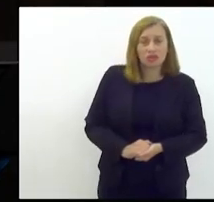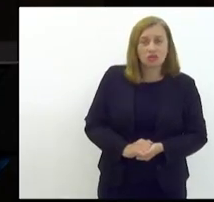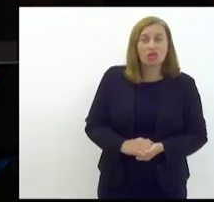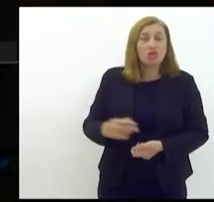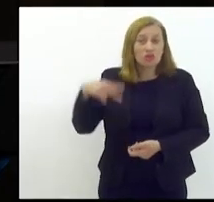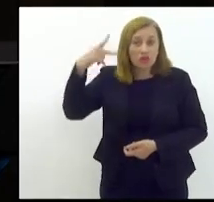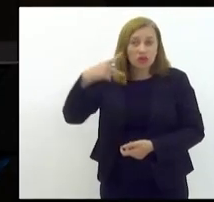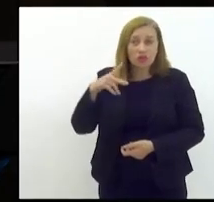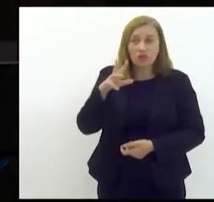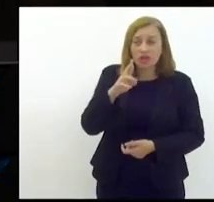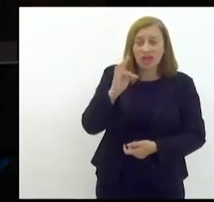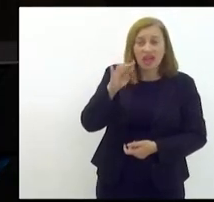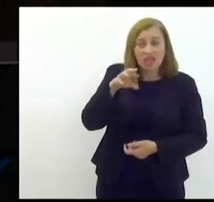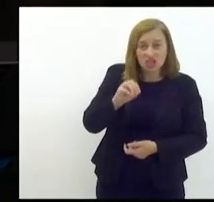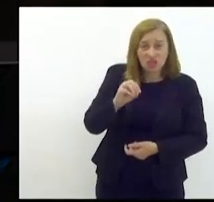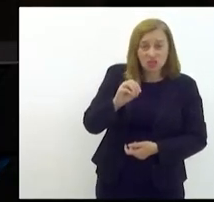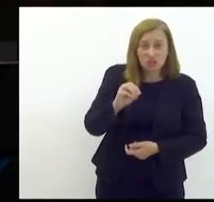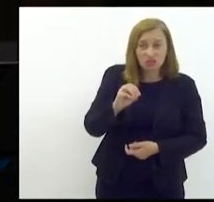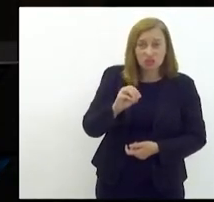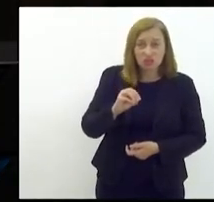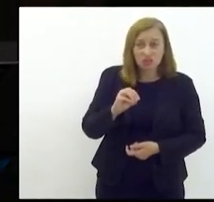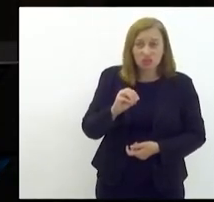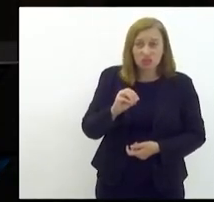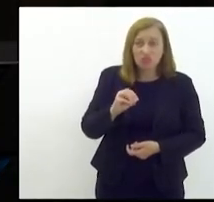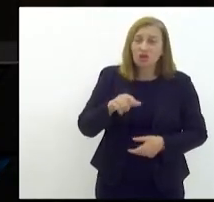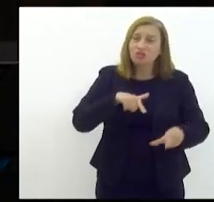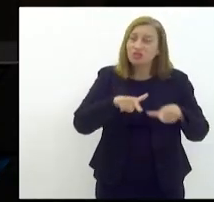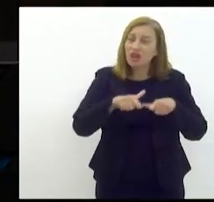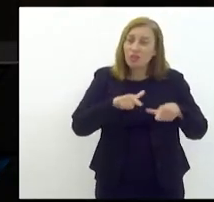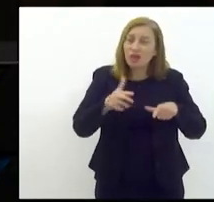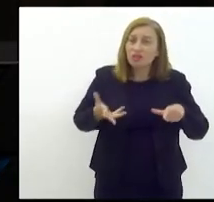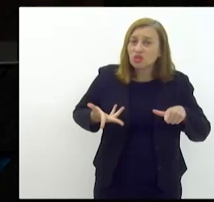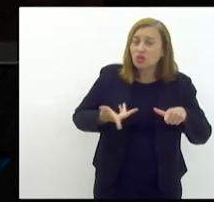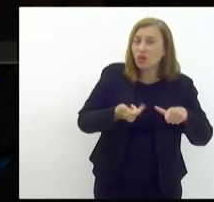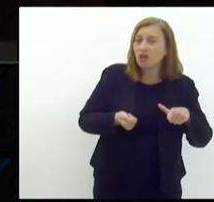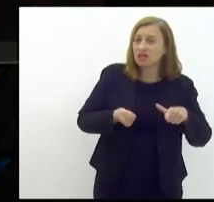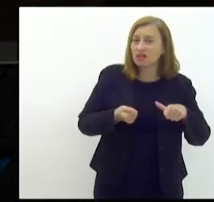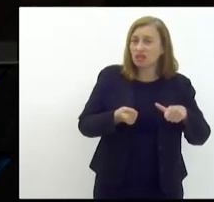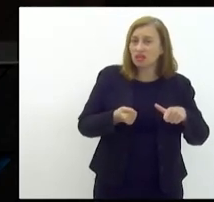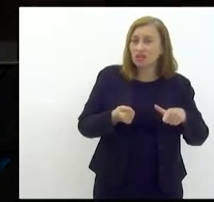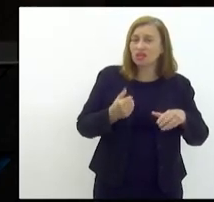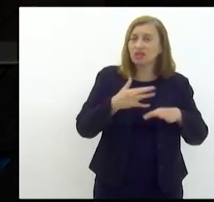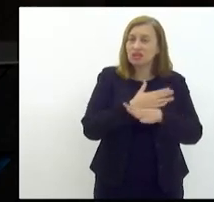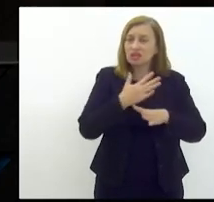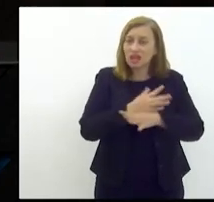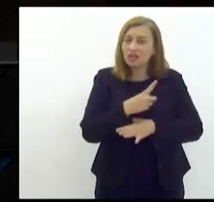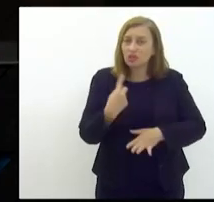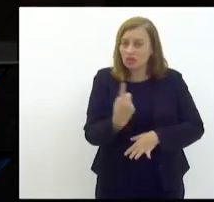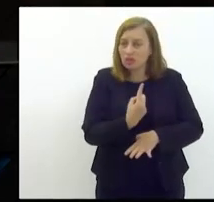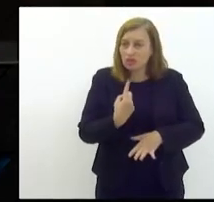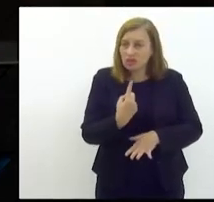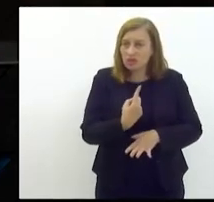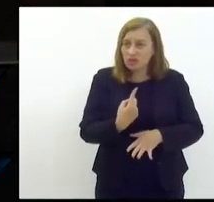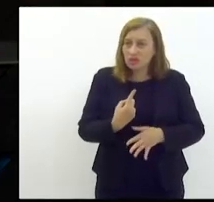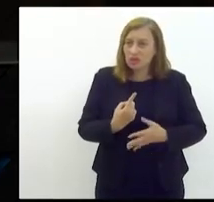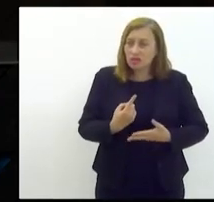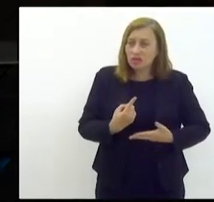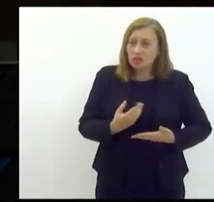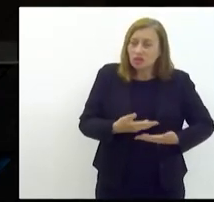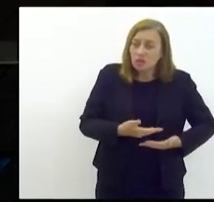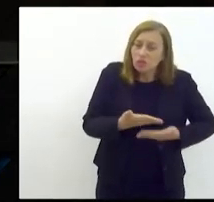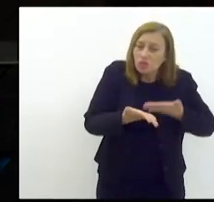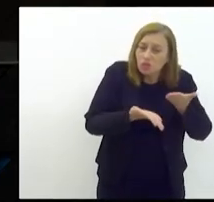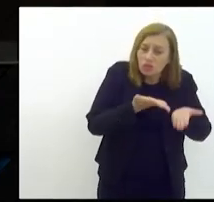e o vereador Ricardinho Netuno que tem feito um trabalho de Excelência em nossa cidade acolheu essa